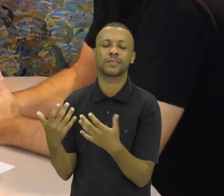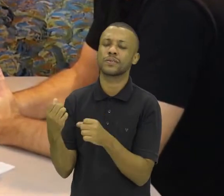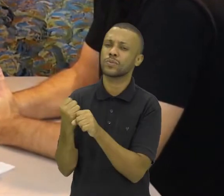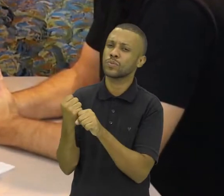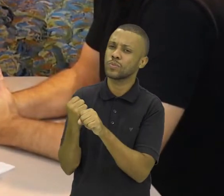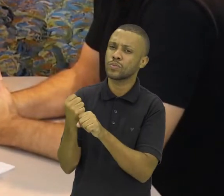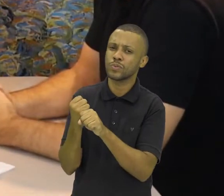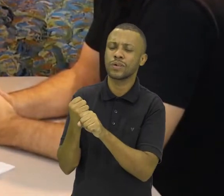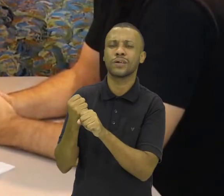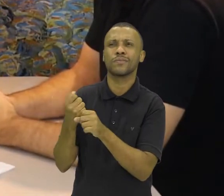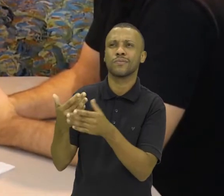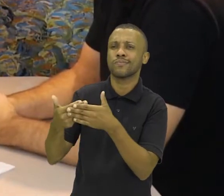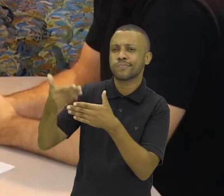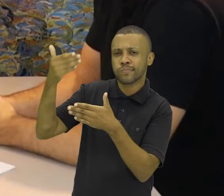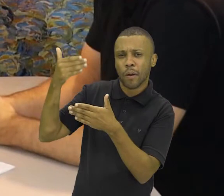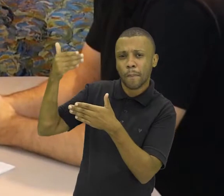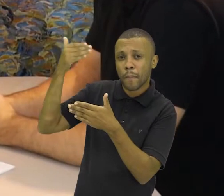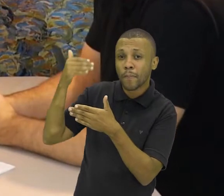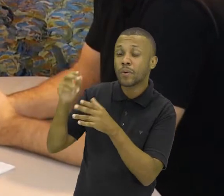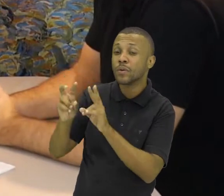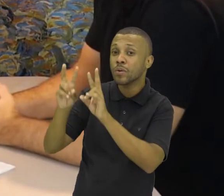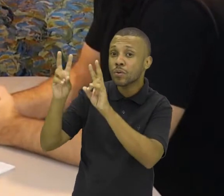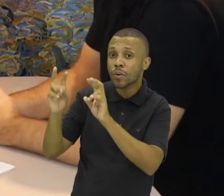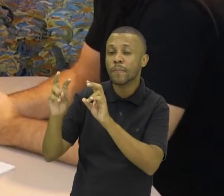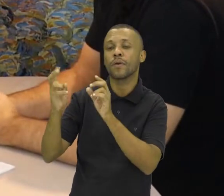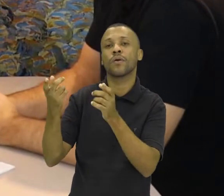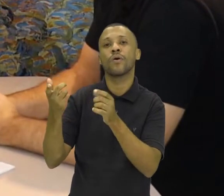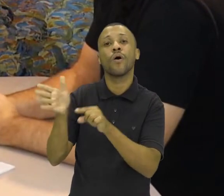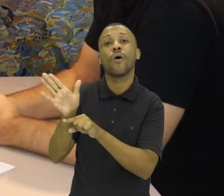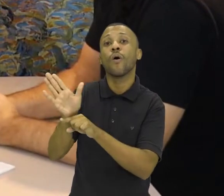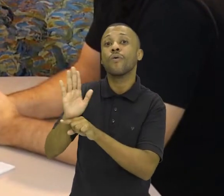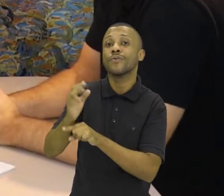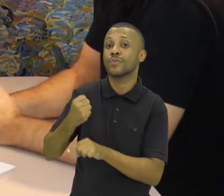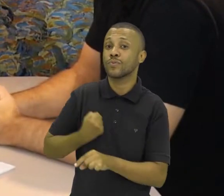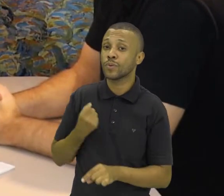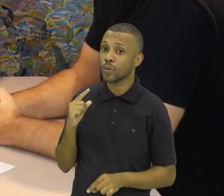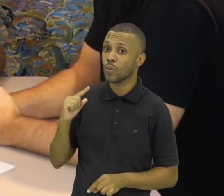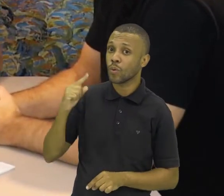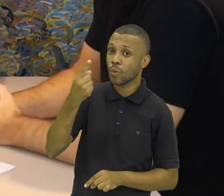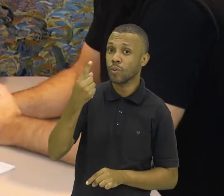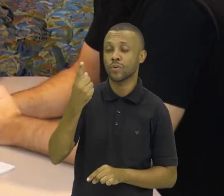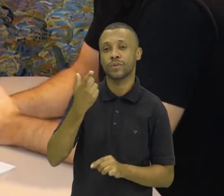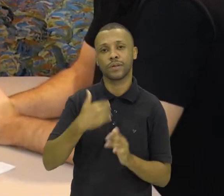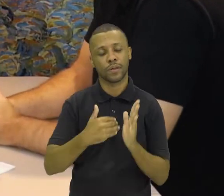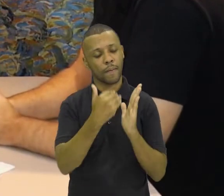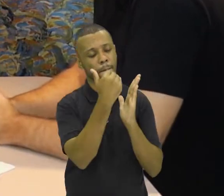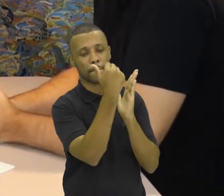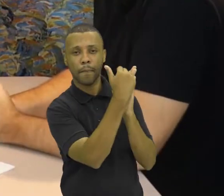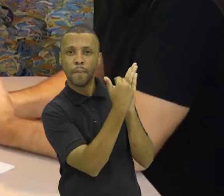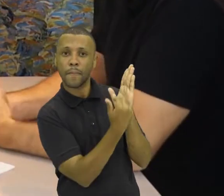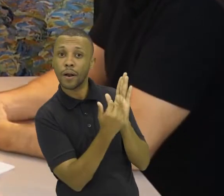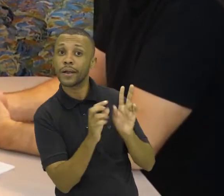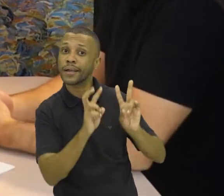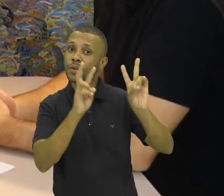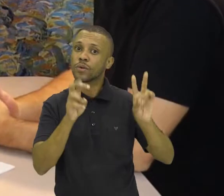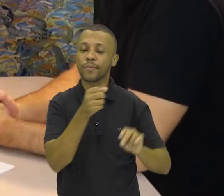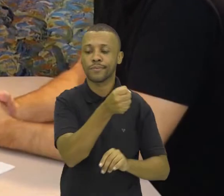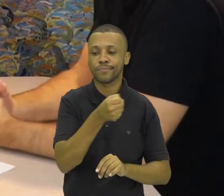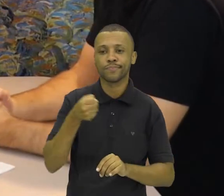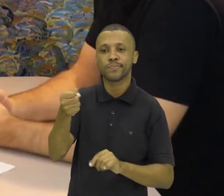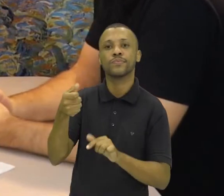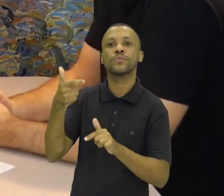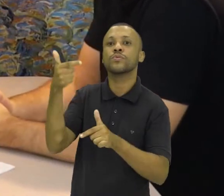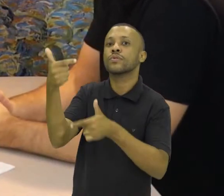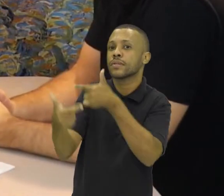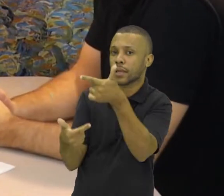fiz, que nós fizemos, que eu fiz contigo e que acabou entrando como episódio número 1 dos nossos conteúdos, tá? Que é a